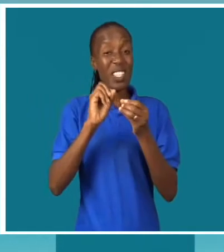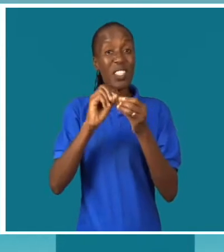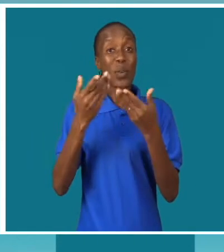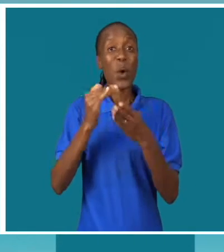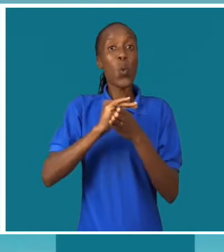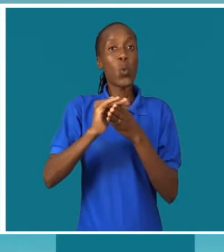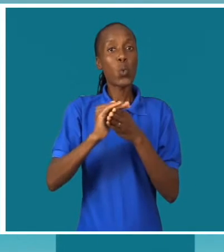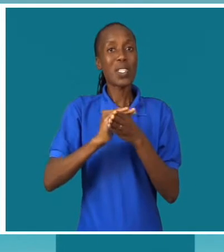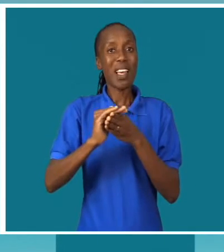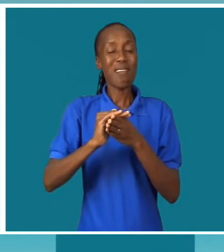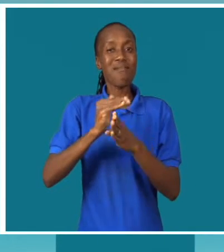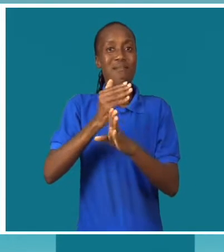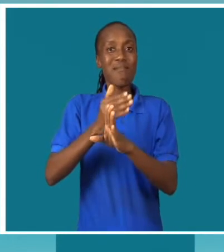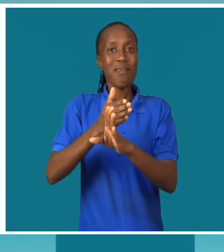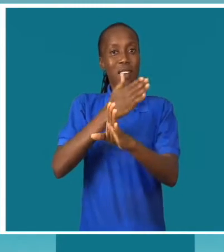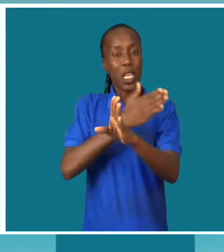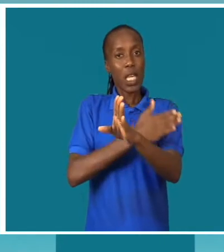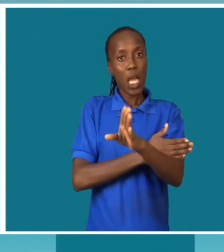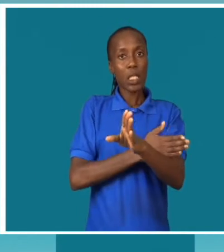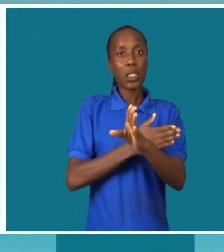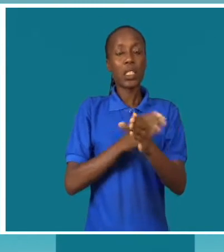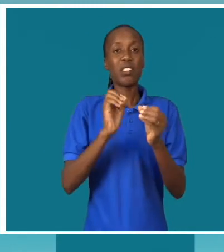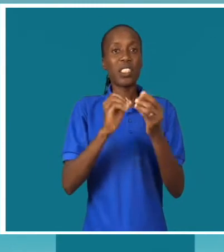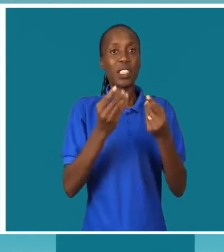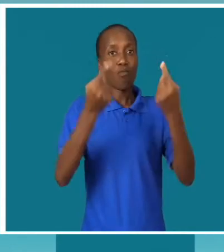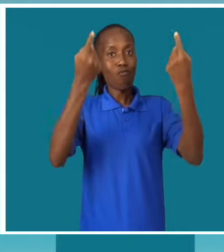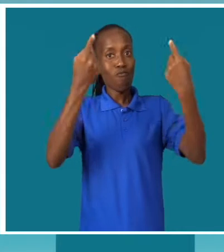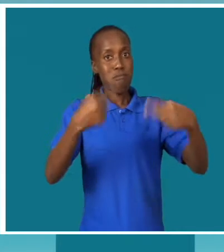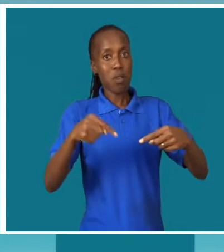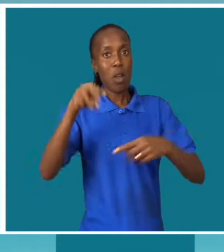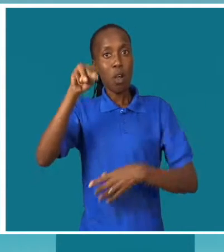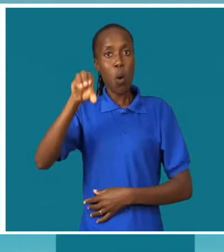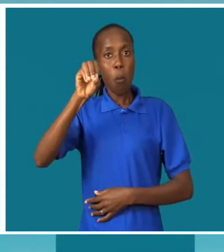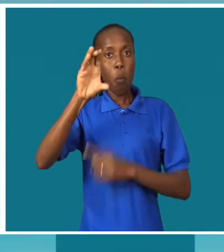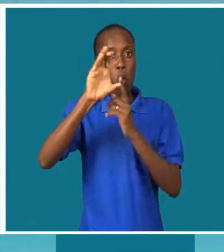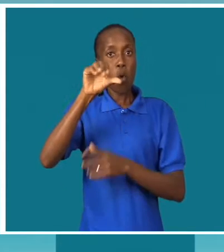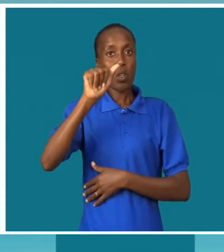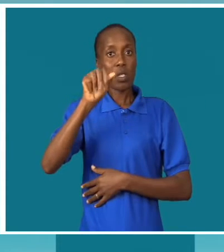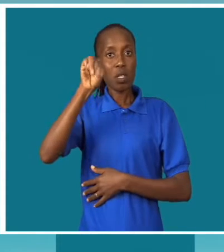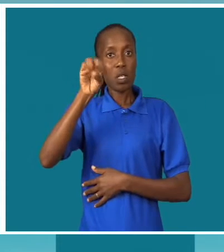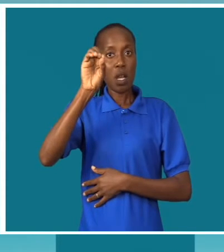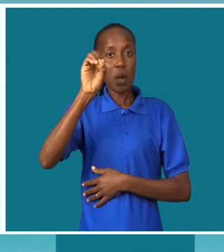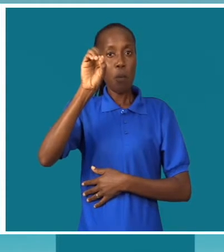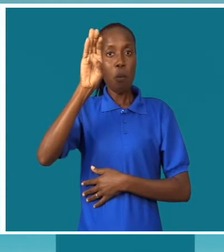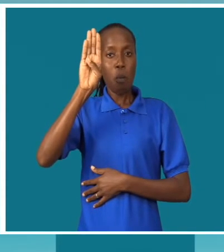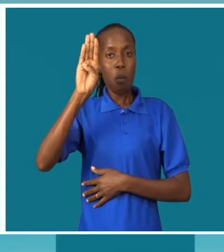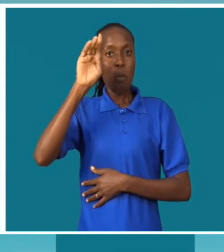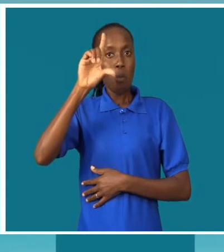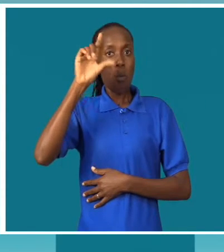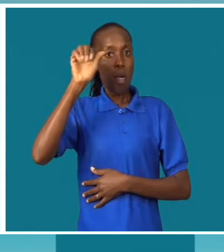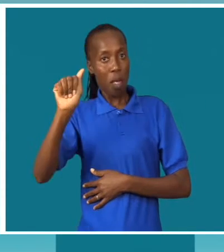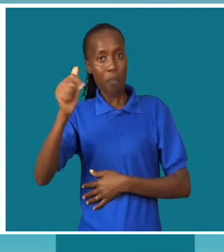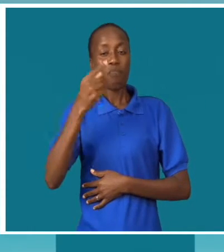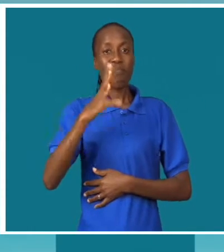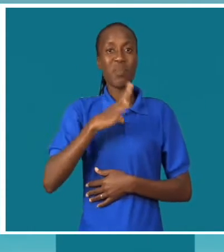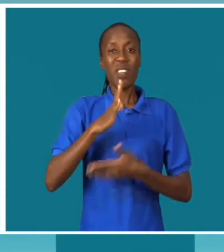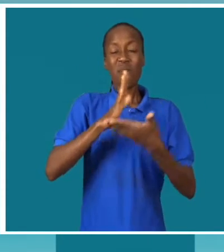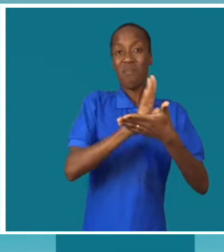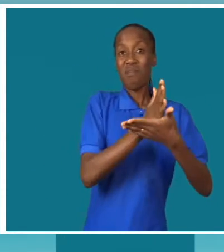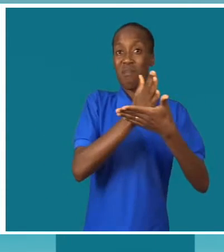figurino que vínhamos a disputar o Moçambola, não houve outra alternativa além de